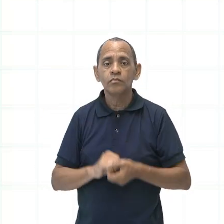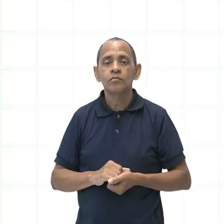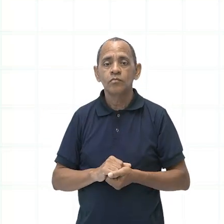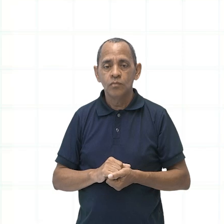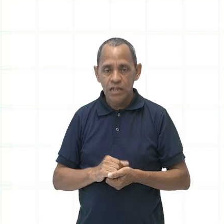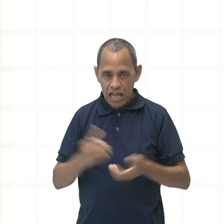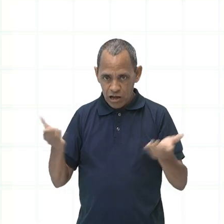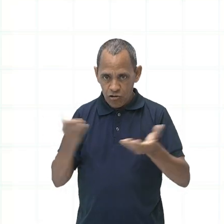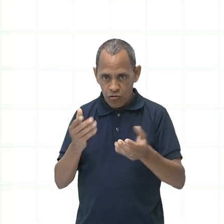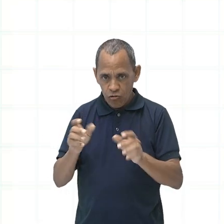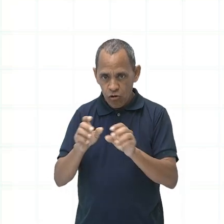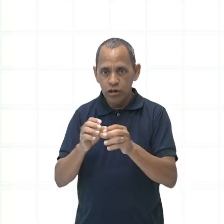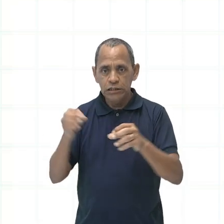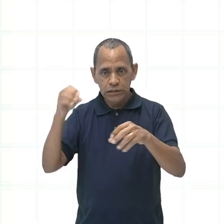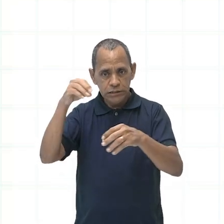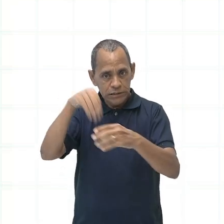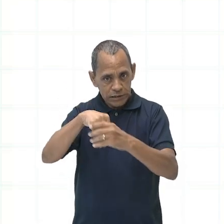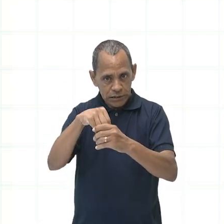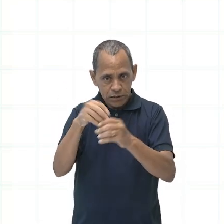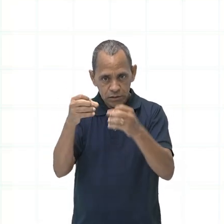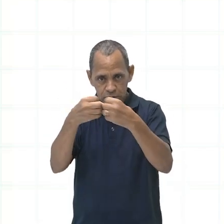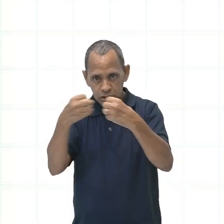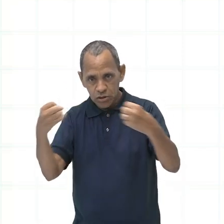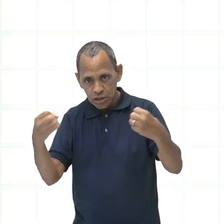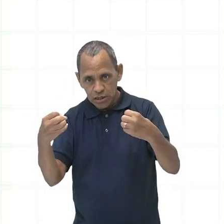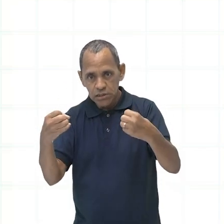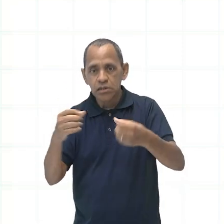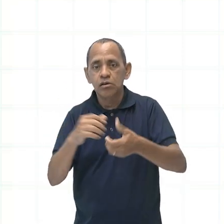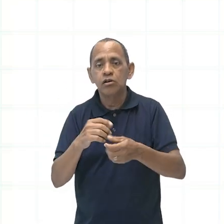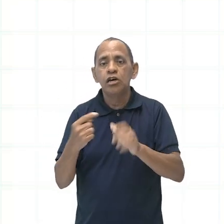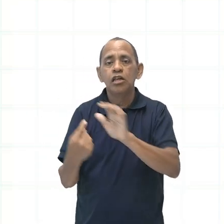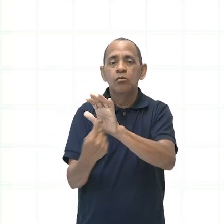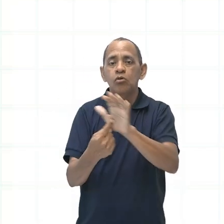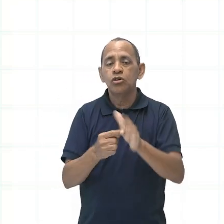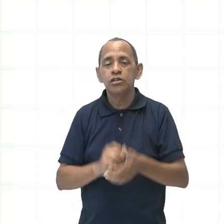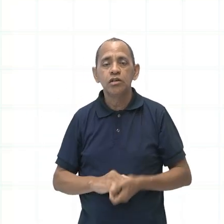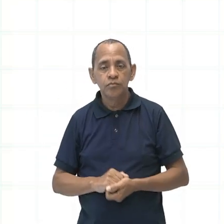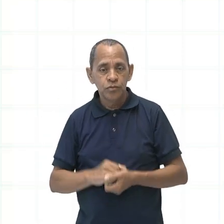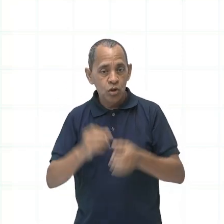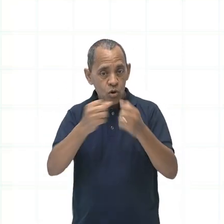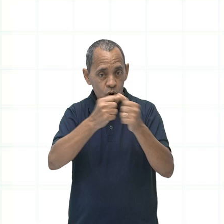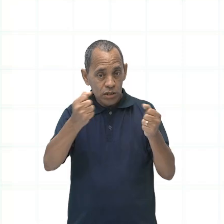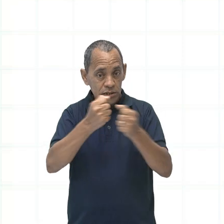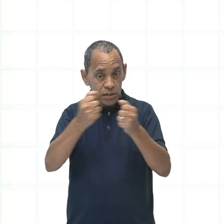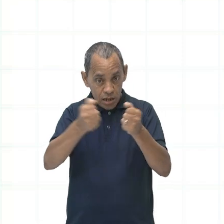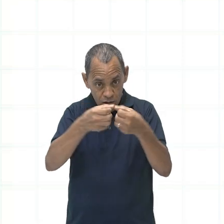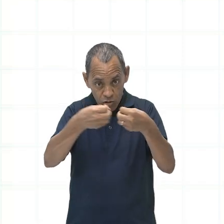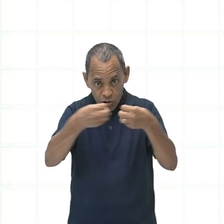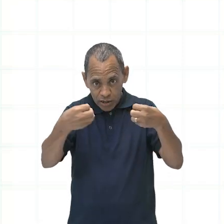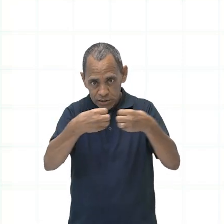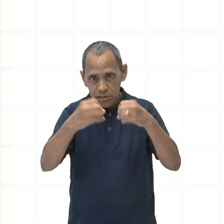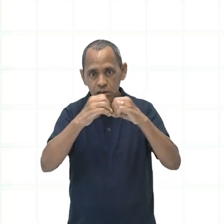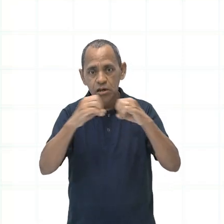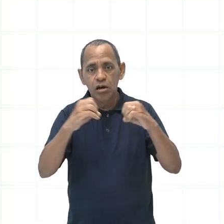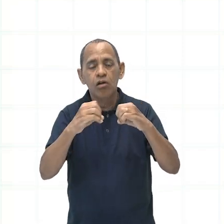de comparação, essa circunstância. Então, de fato, esta é uma oração subordinada